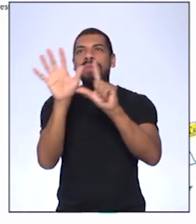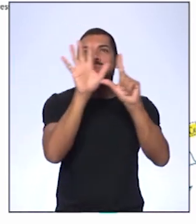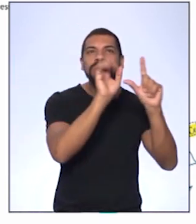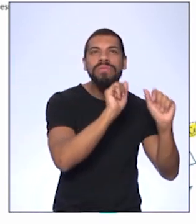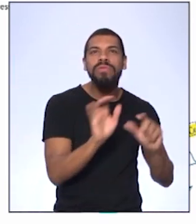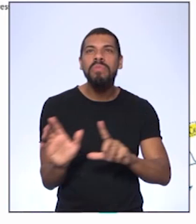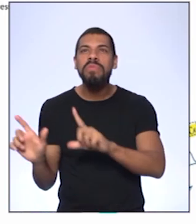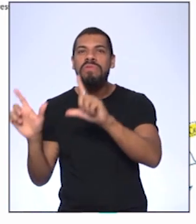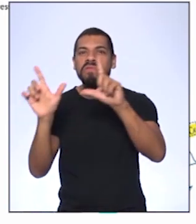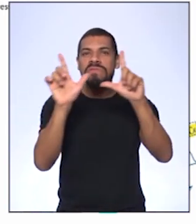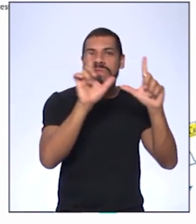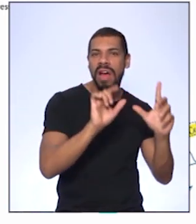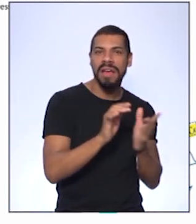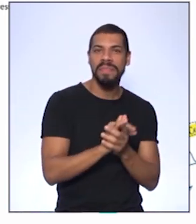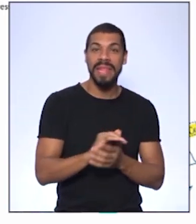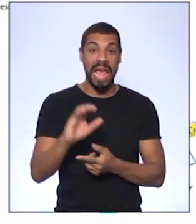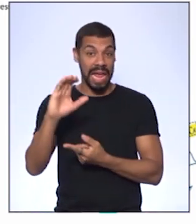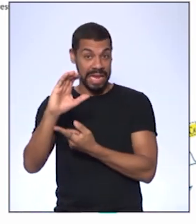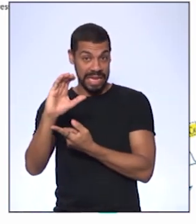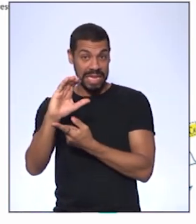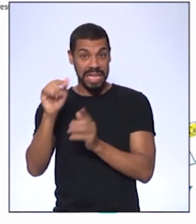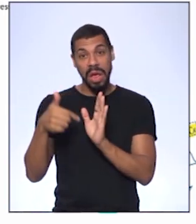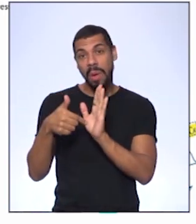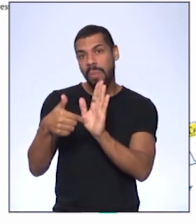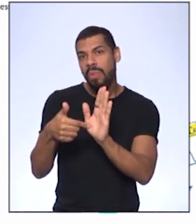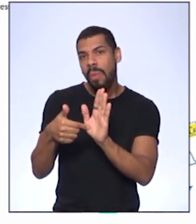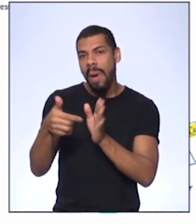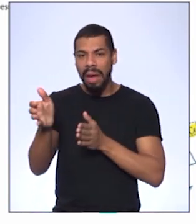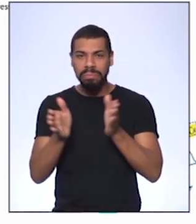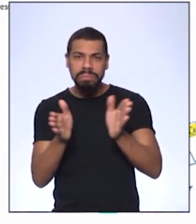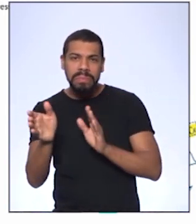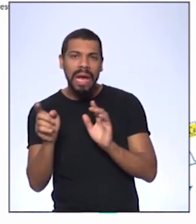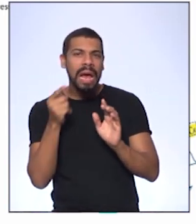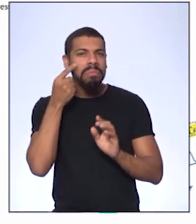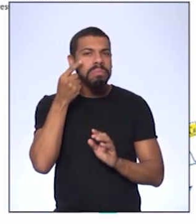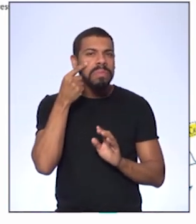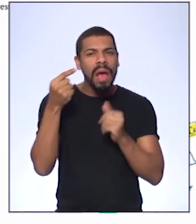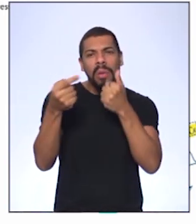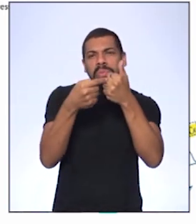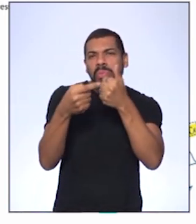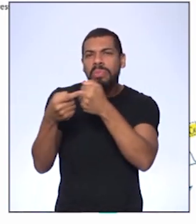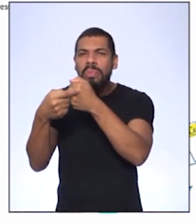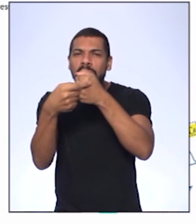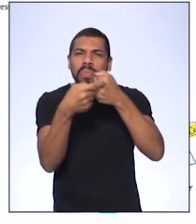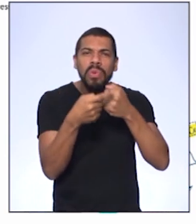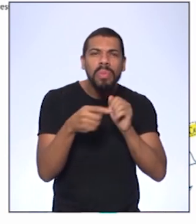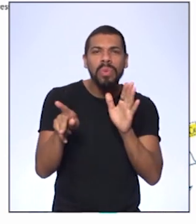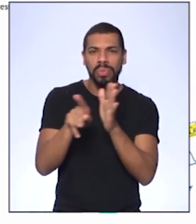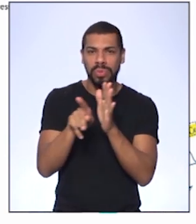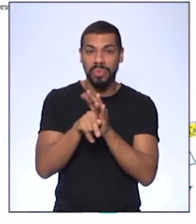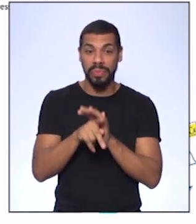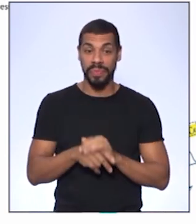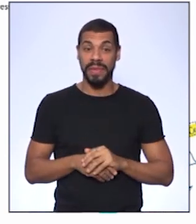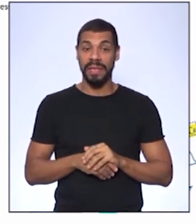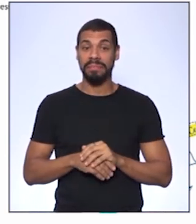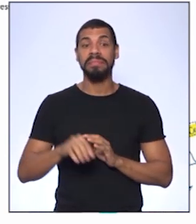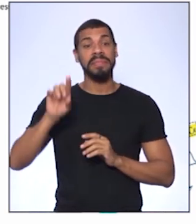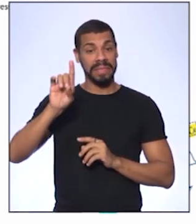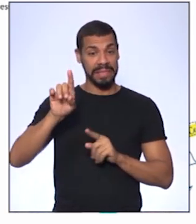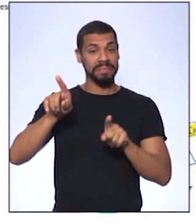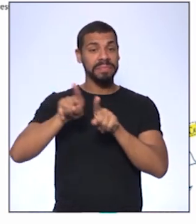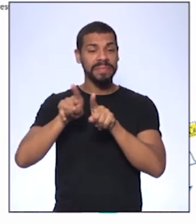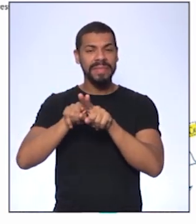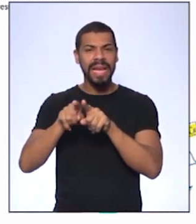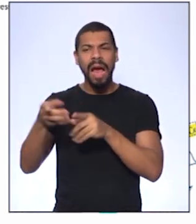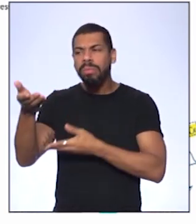sobre o acesso às imagens por meio de descrição de modo a acessá-las. Estabelecer interlocução com o leitor,